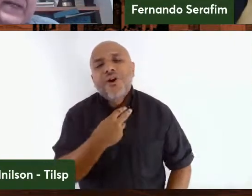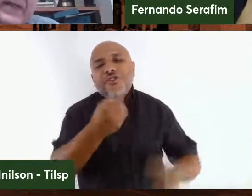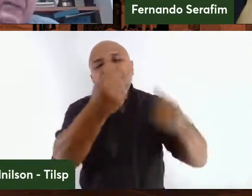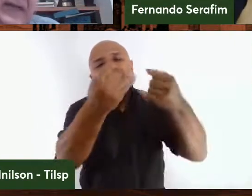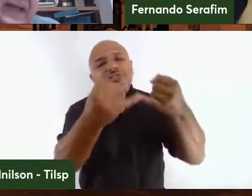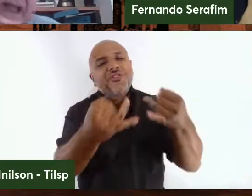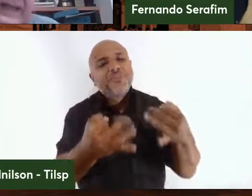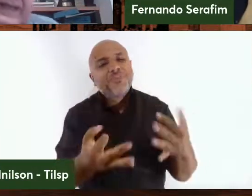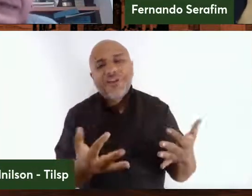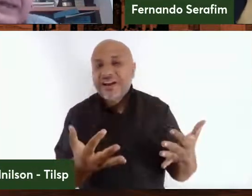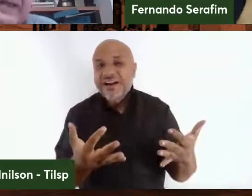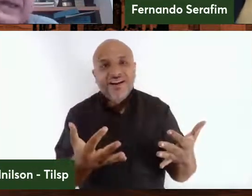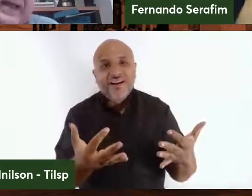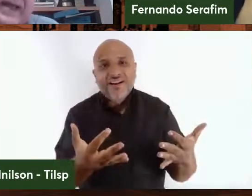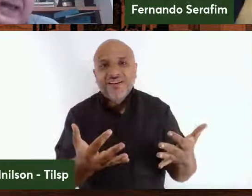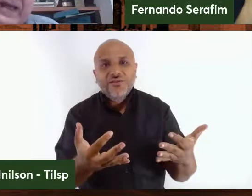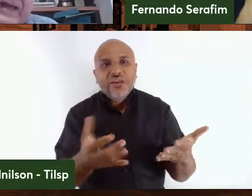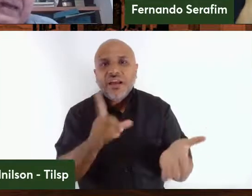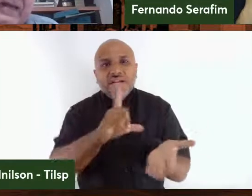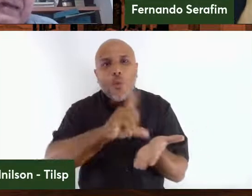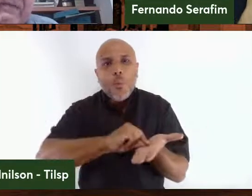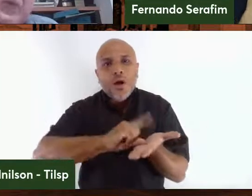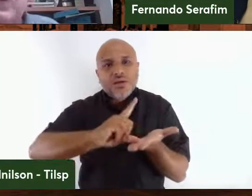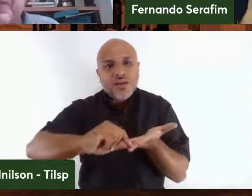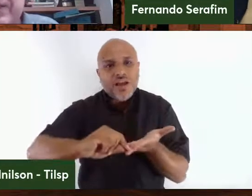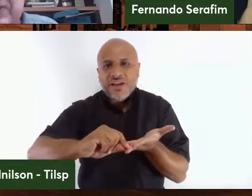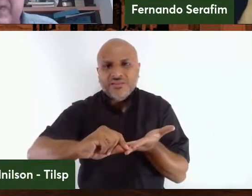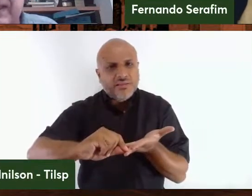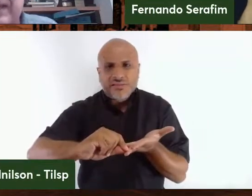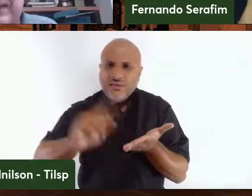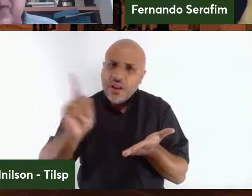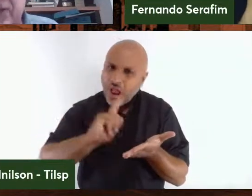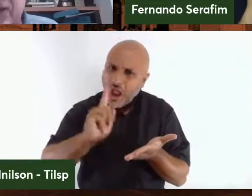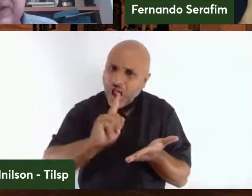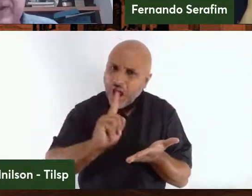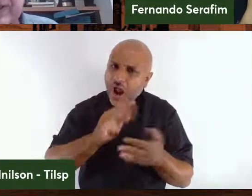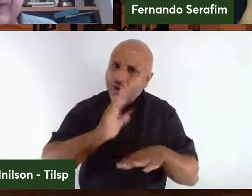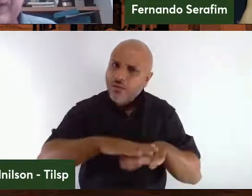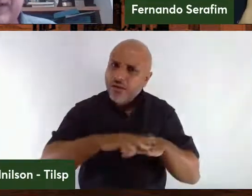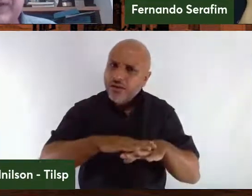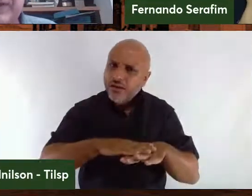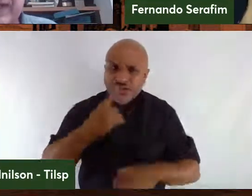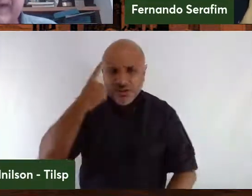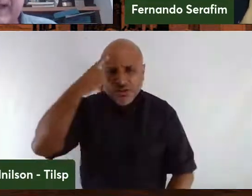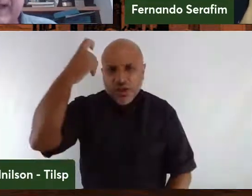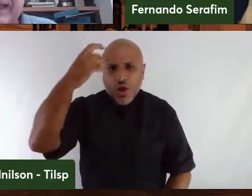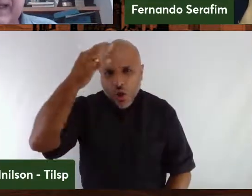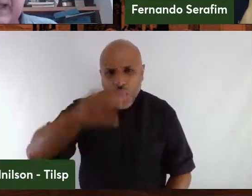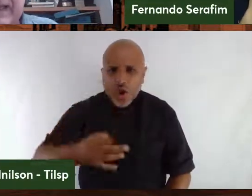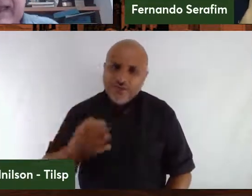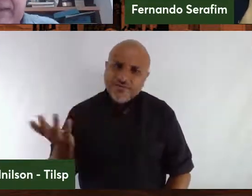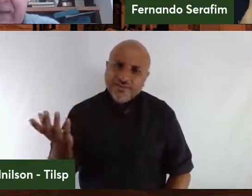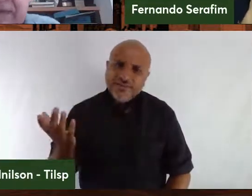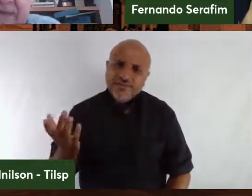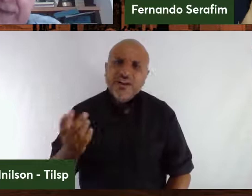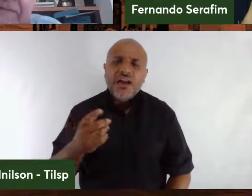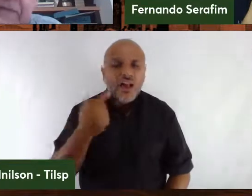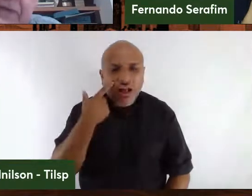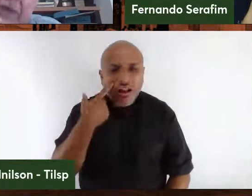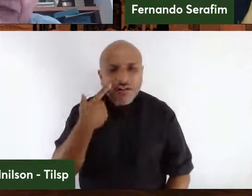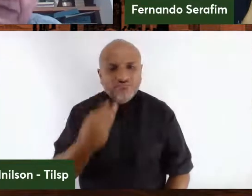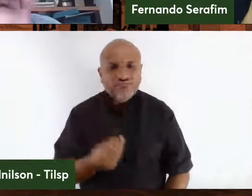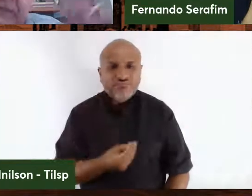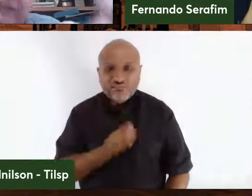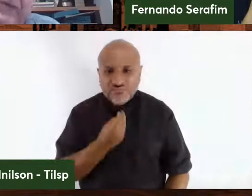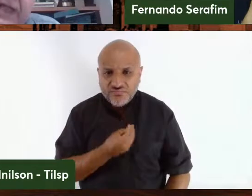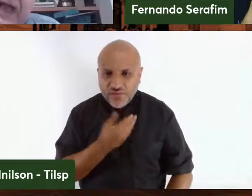deve ser uma tese, muito menos uma tese ideológica. Né? Ela vive